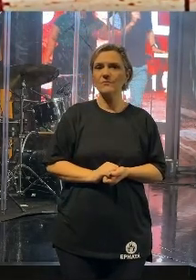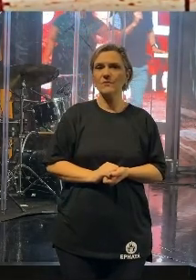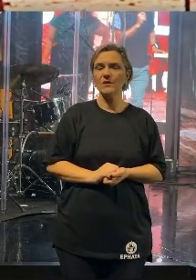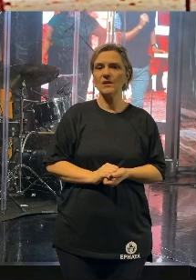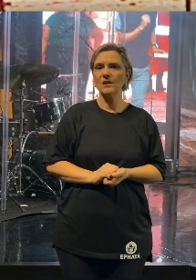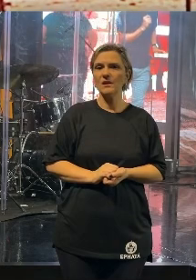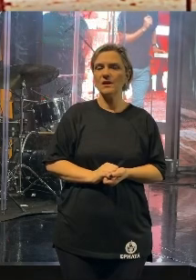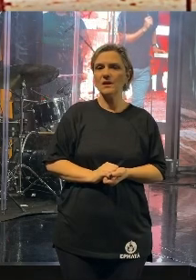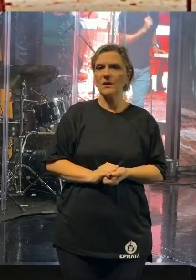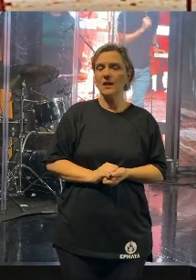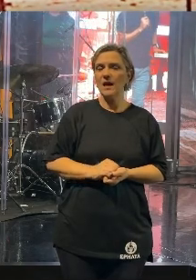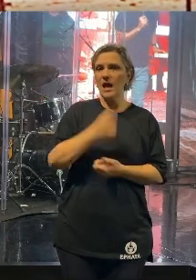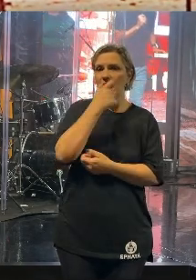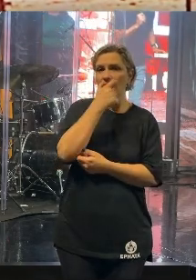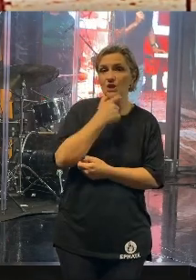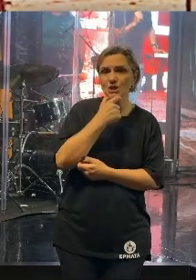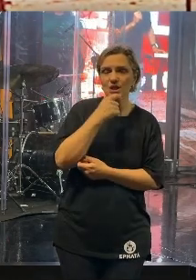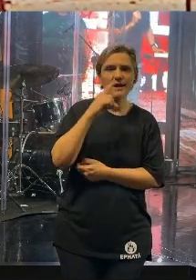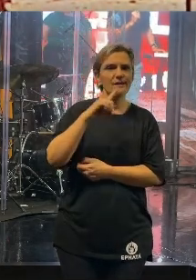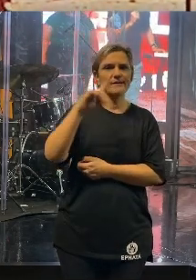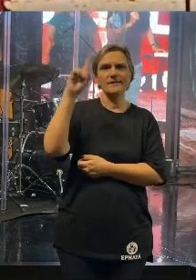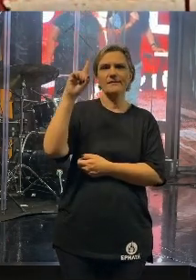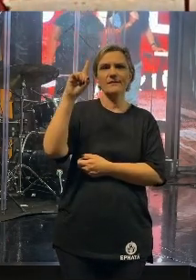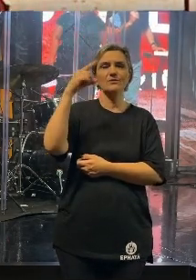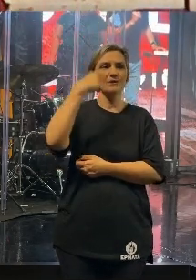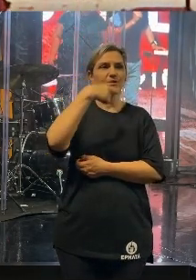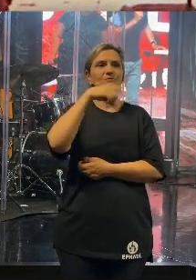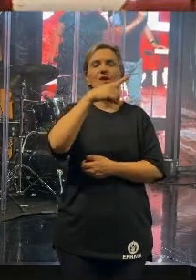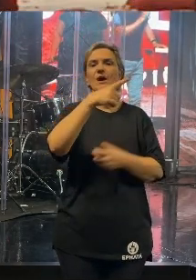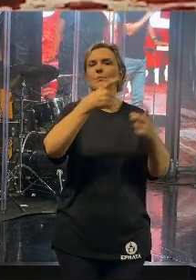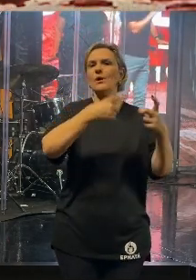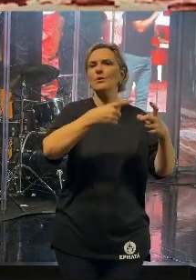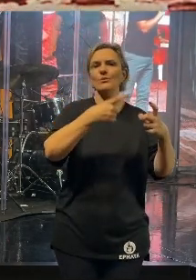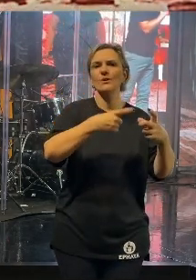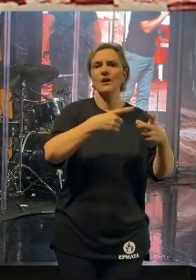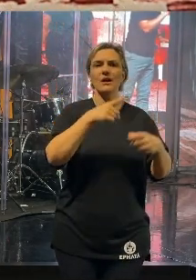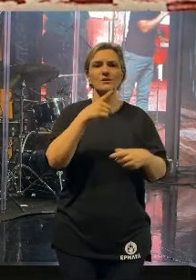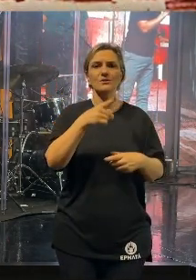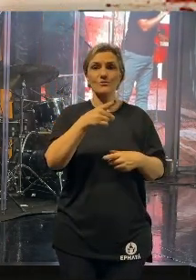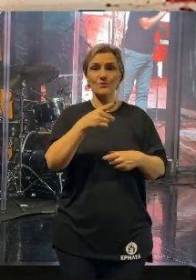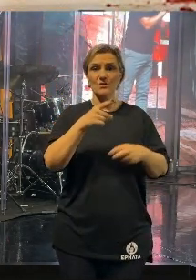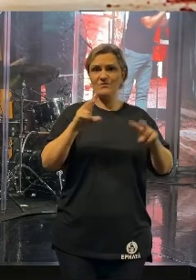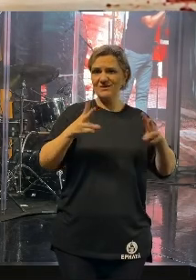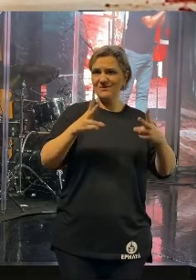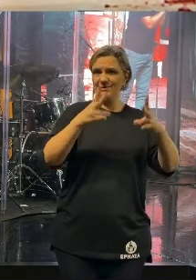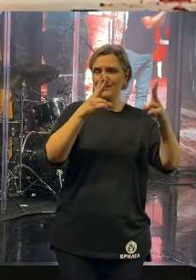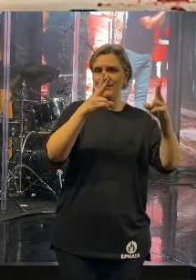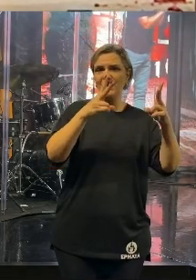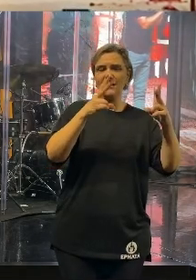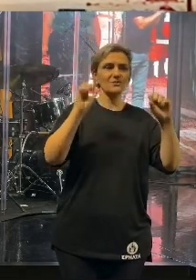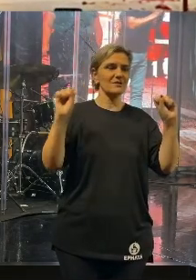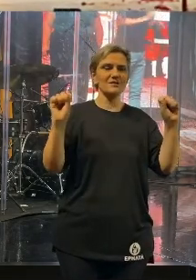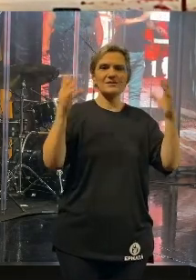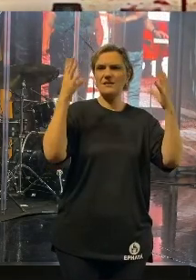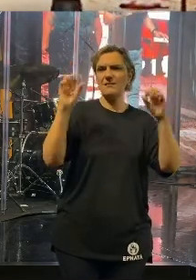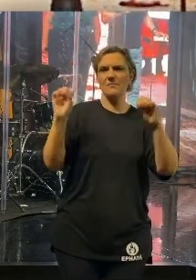É antibíblico achar que Deus só vai te enviar para lugares que você vai ser valorizado e